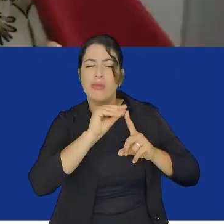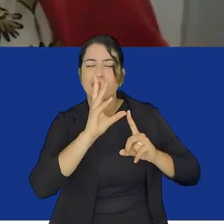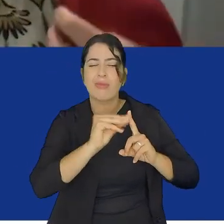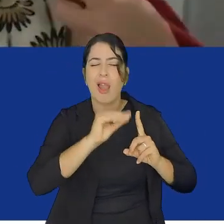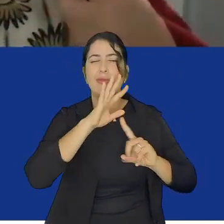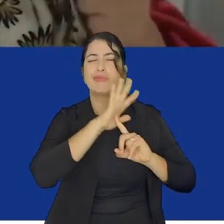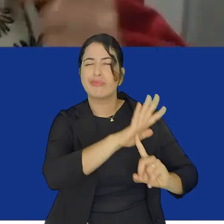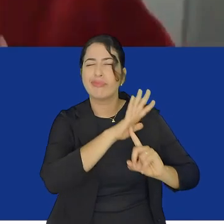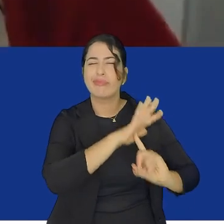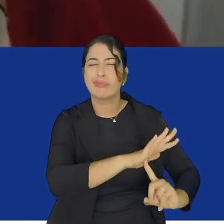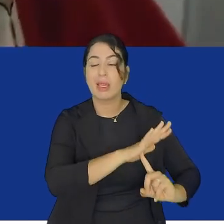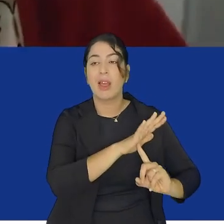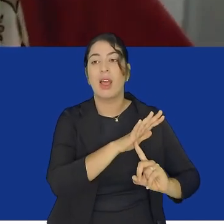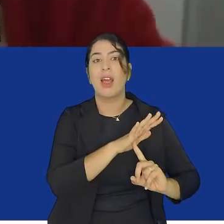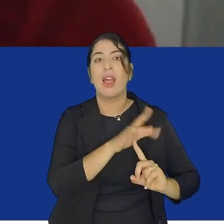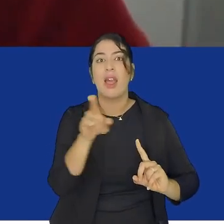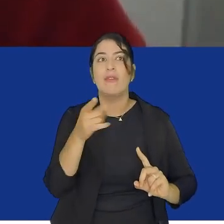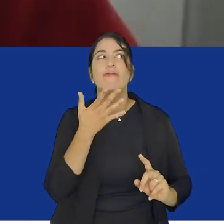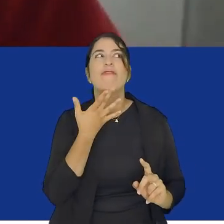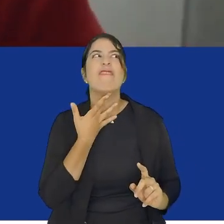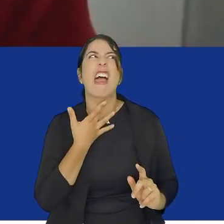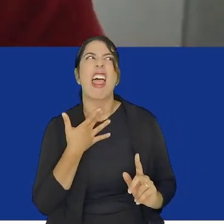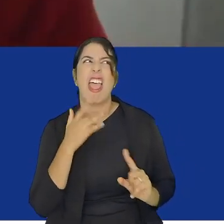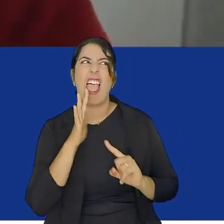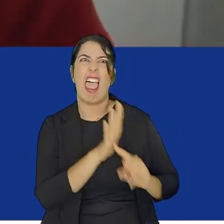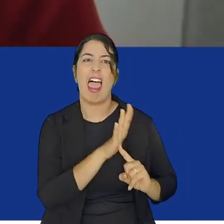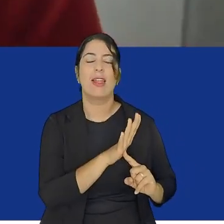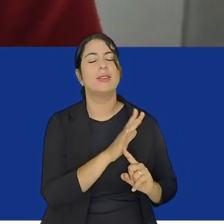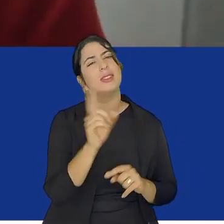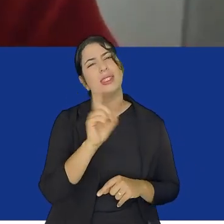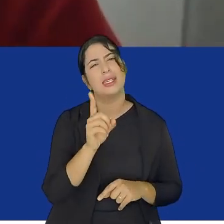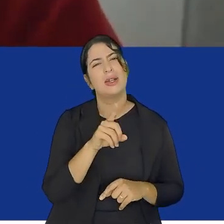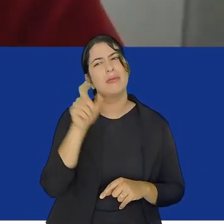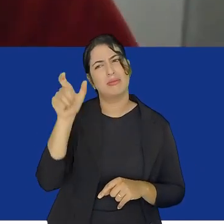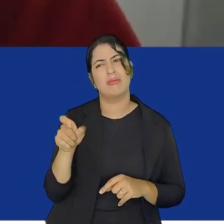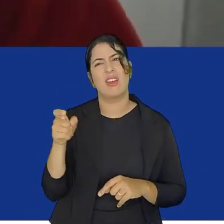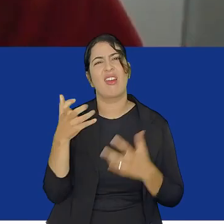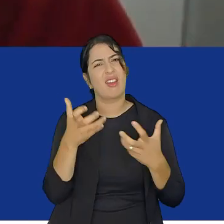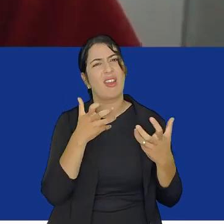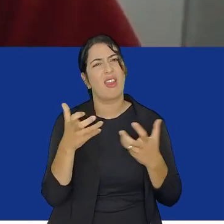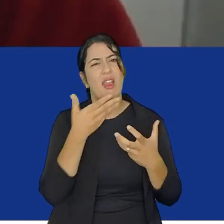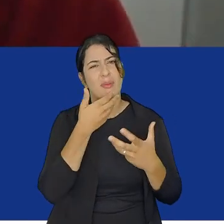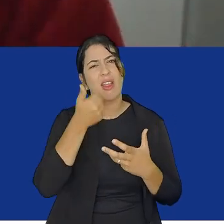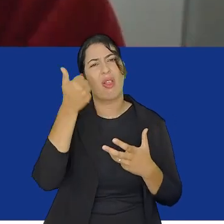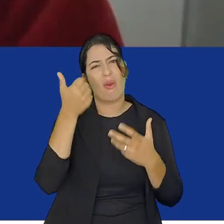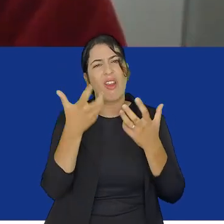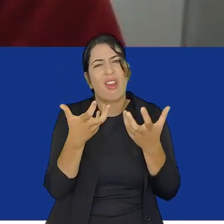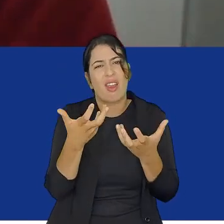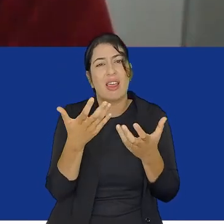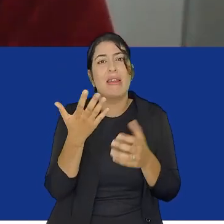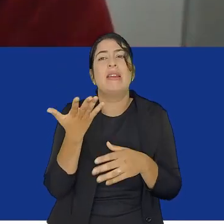pessoas estão querendo acertar, elas estão querendo fazer o melhor e acabam, diante de